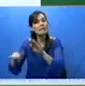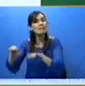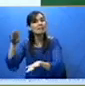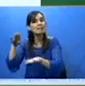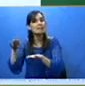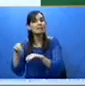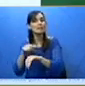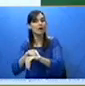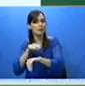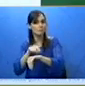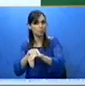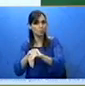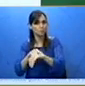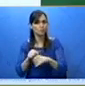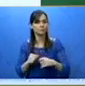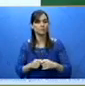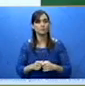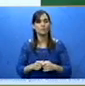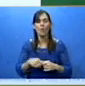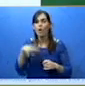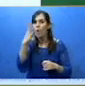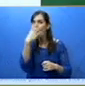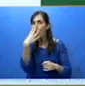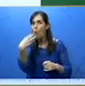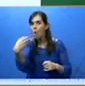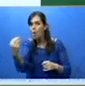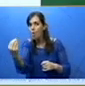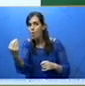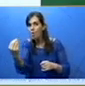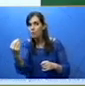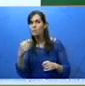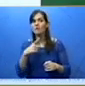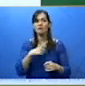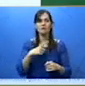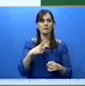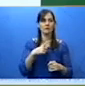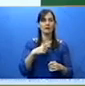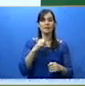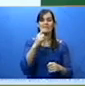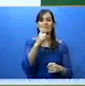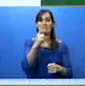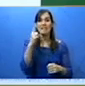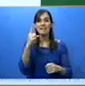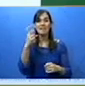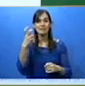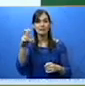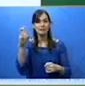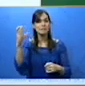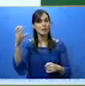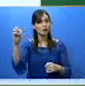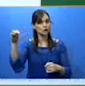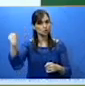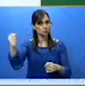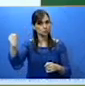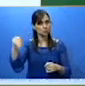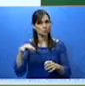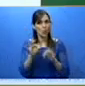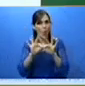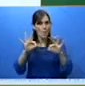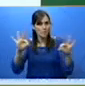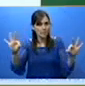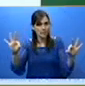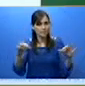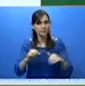centímetros de comprimento. Nós vamos colocar lá na medida de comprimento, 115. Depois, o